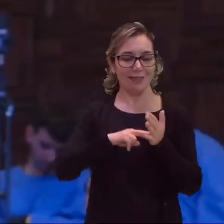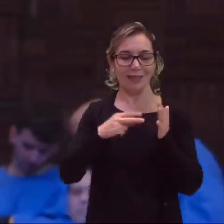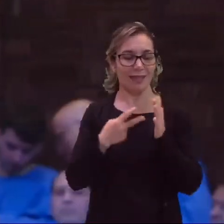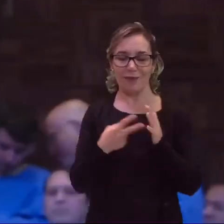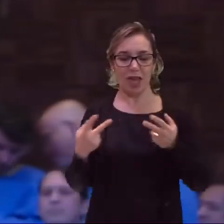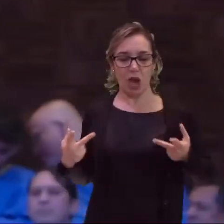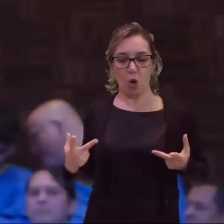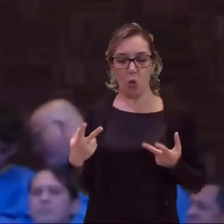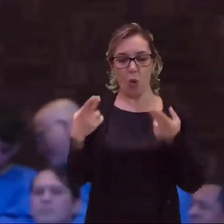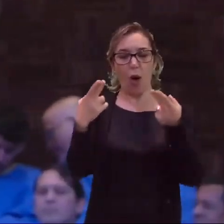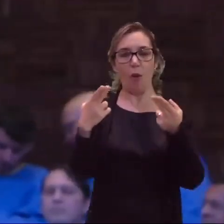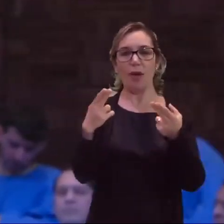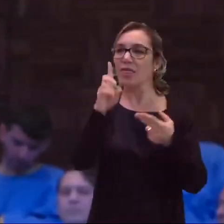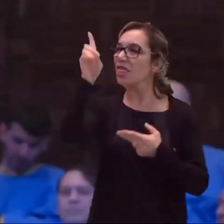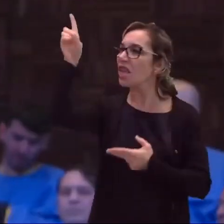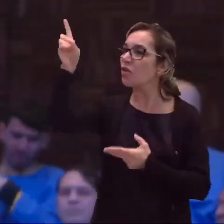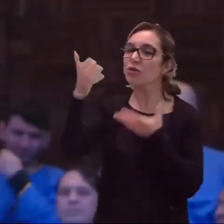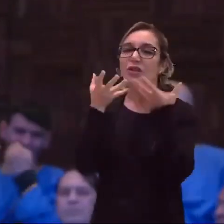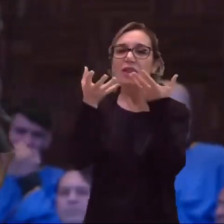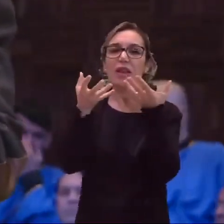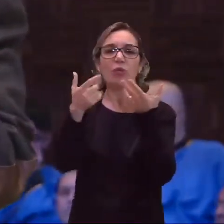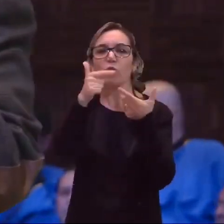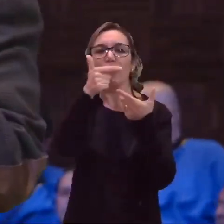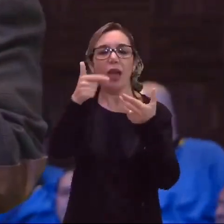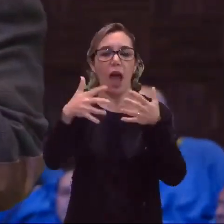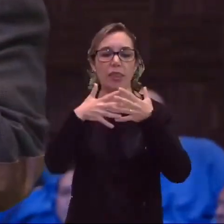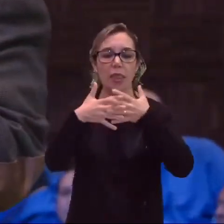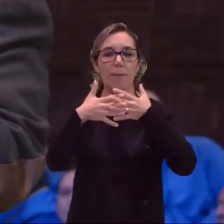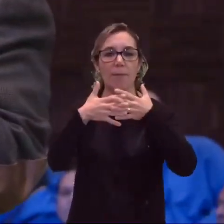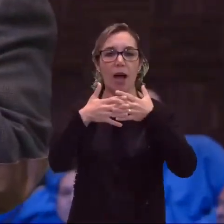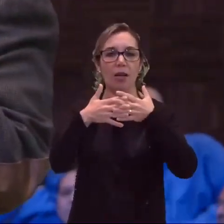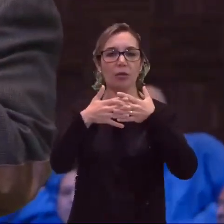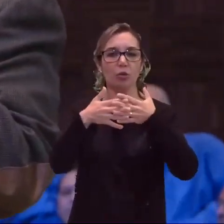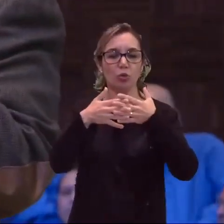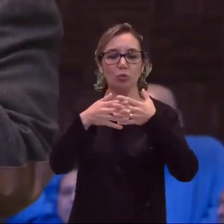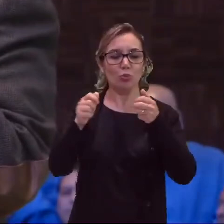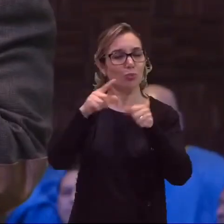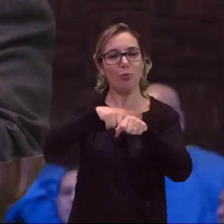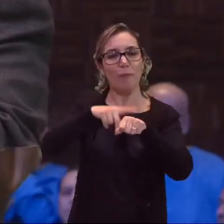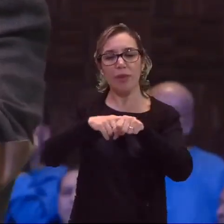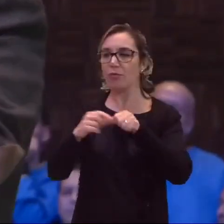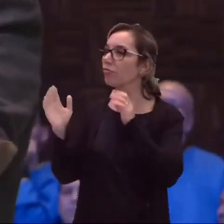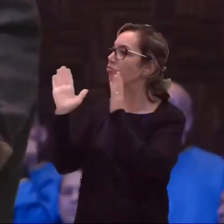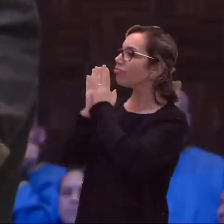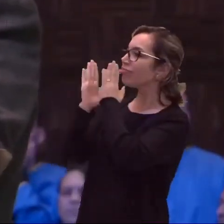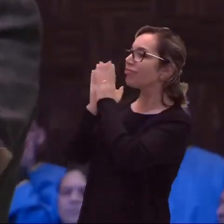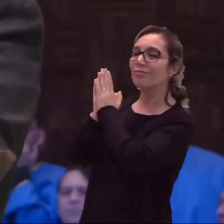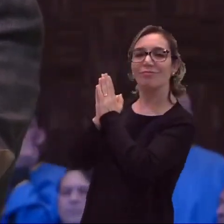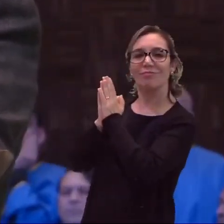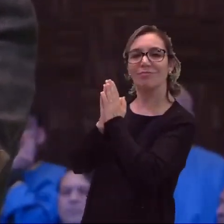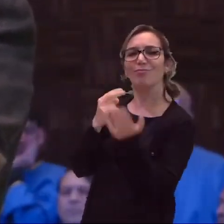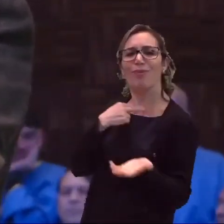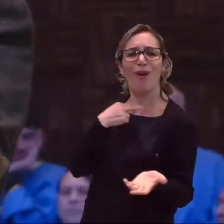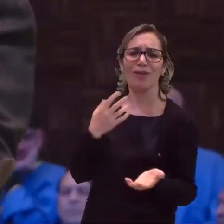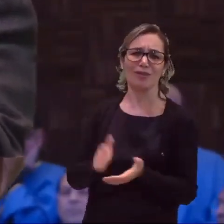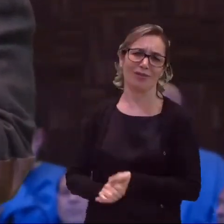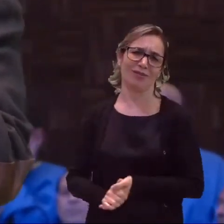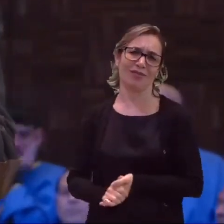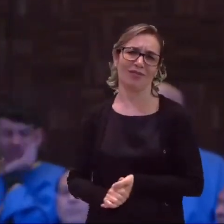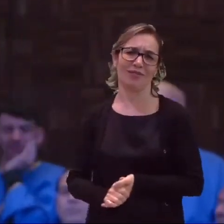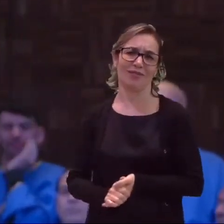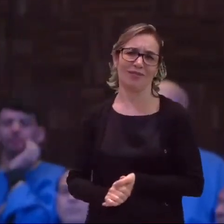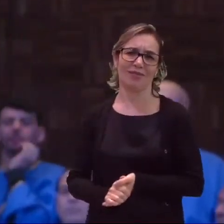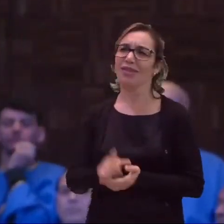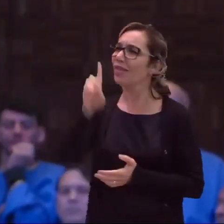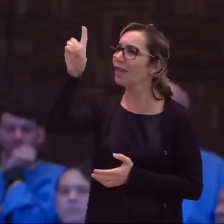né Eu não sou uma pessoa preocupada normalmente a minha vida não perco o sono por isso mas eu tenho problema de